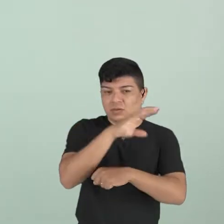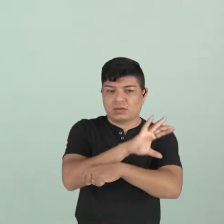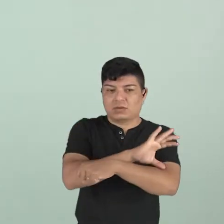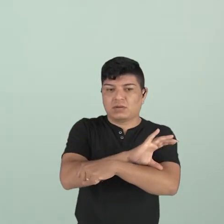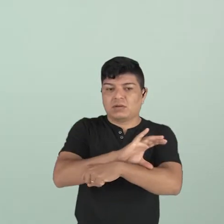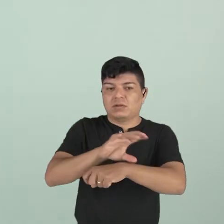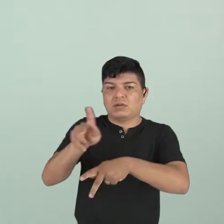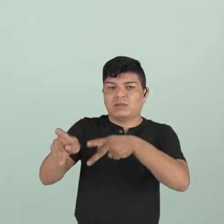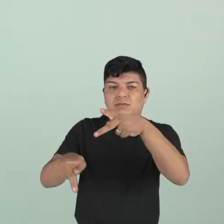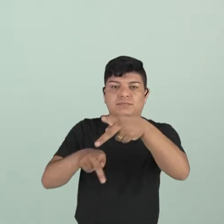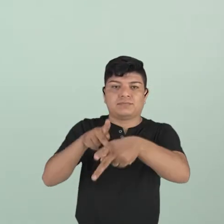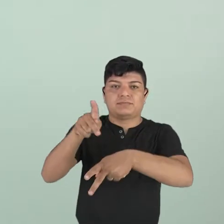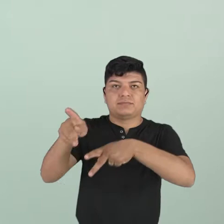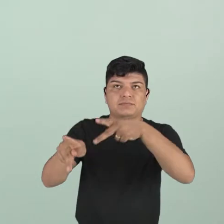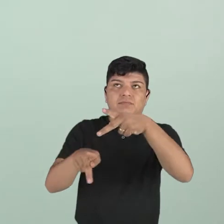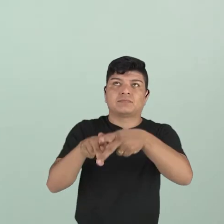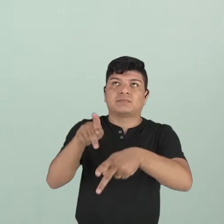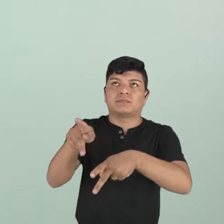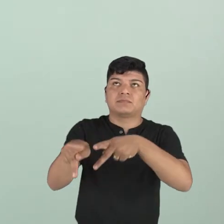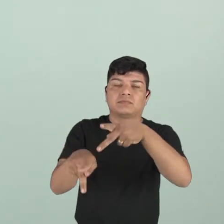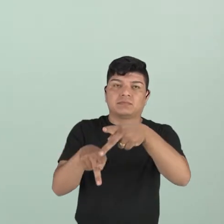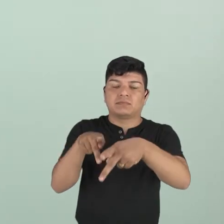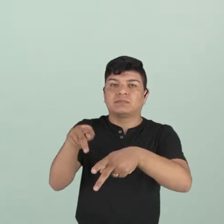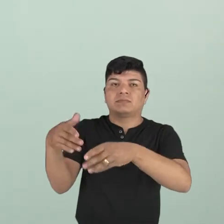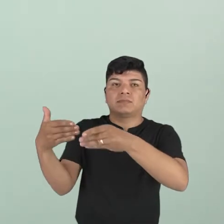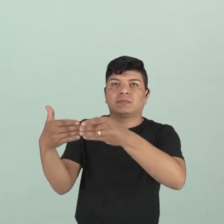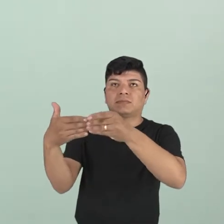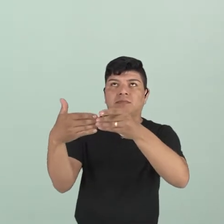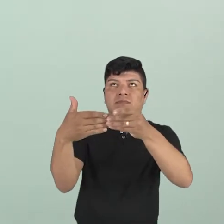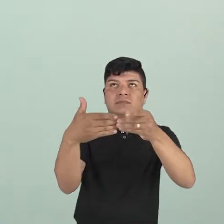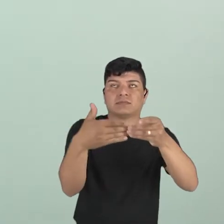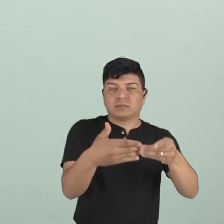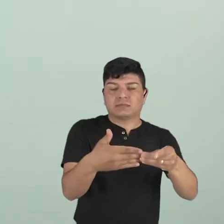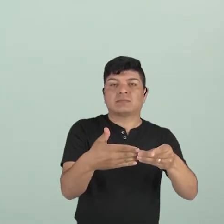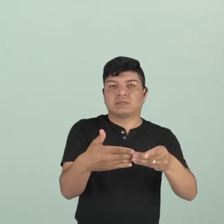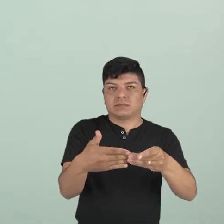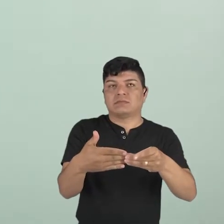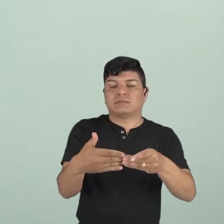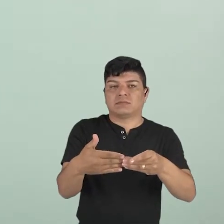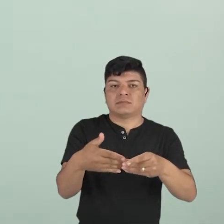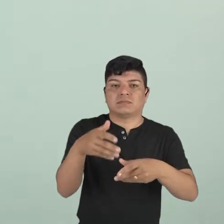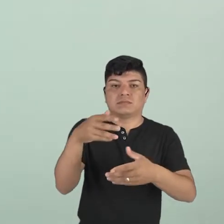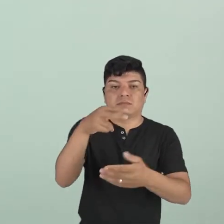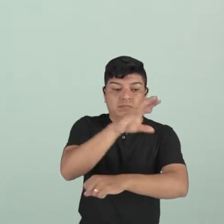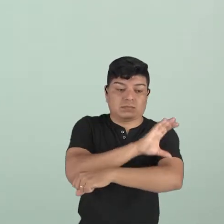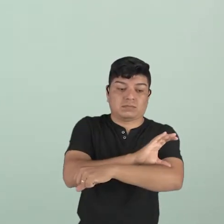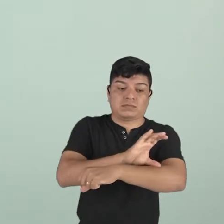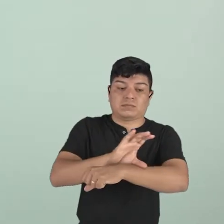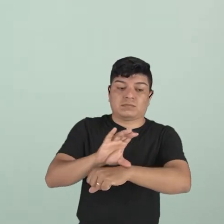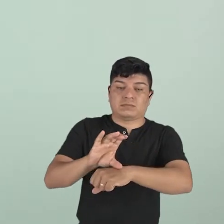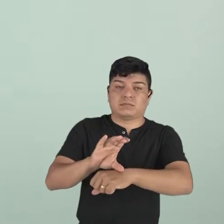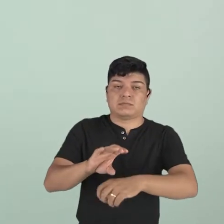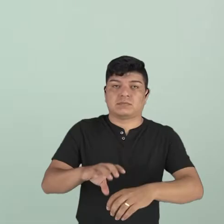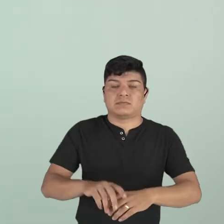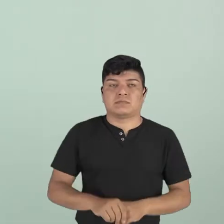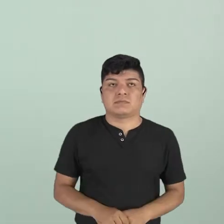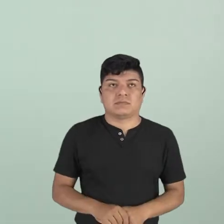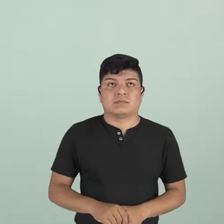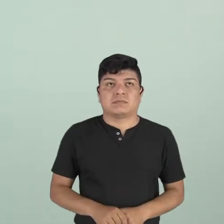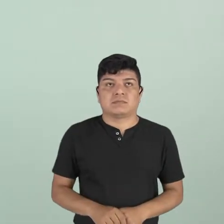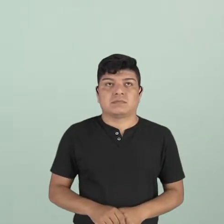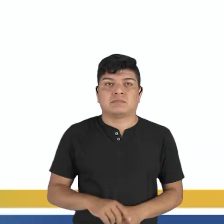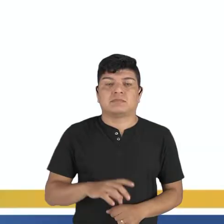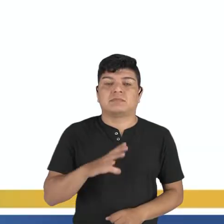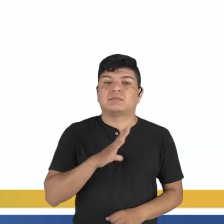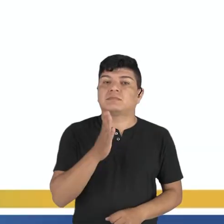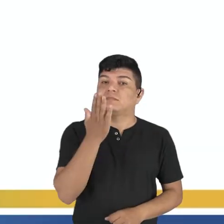cultura de um povo, né? Então elas trazem isso, traz essa questão enraizada da cultura. Aí eu tenho